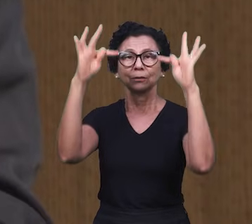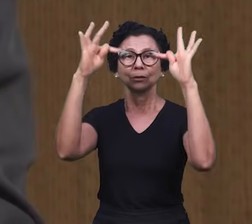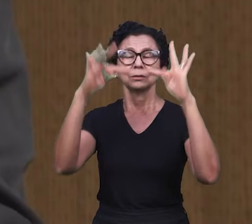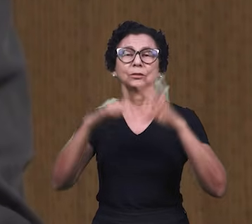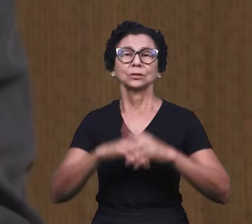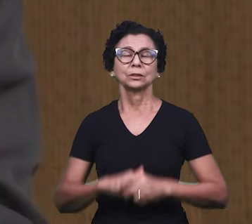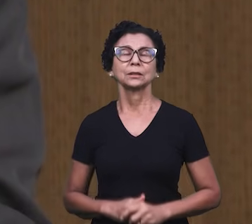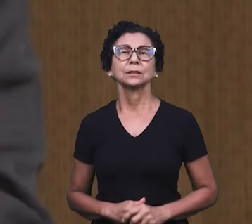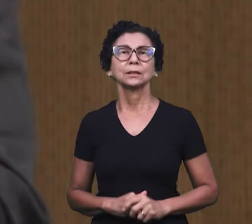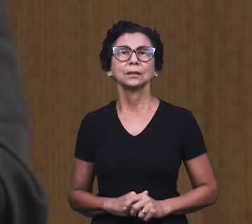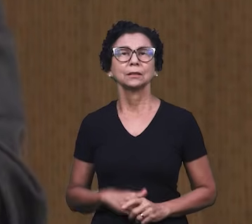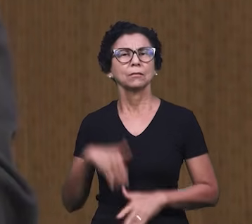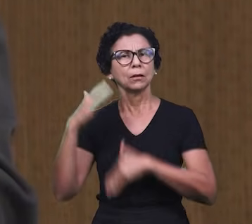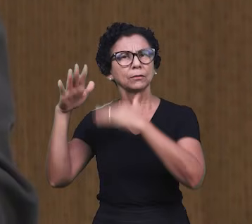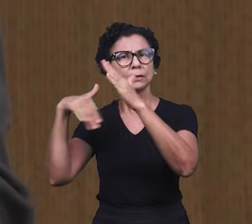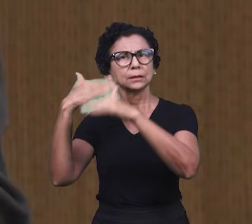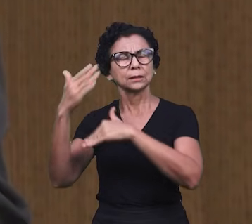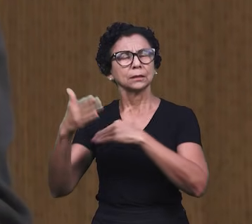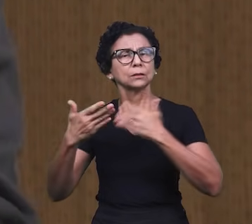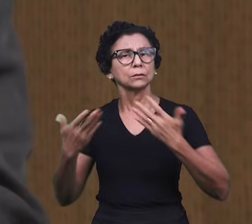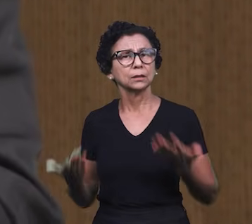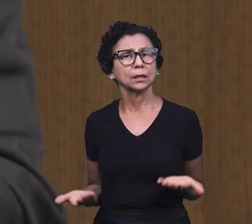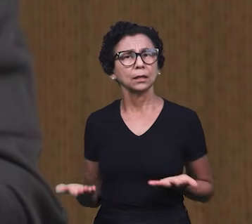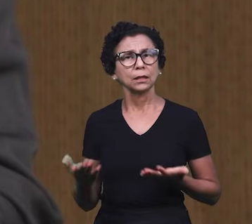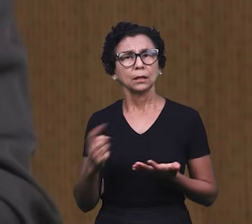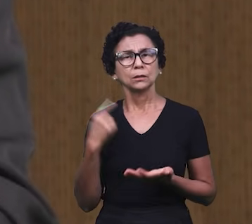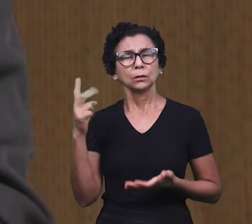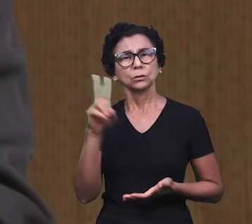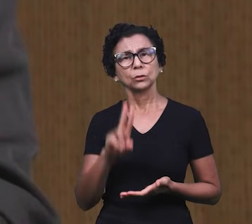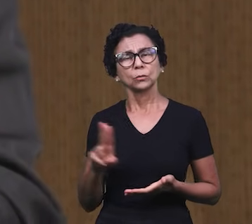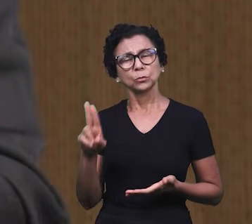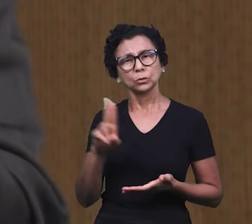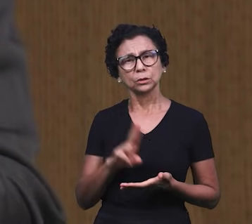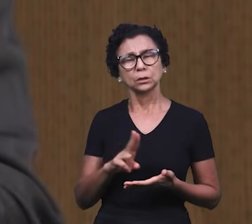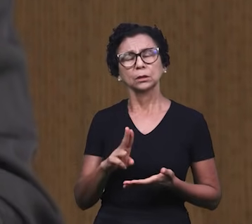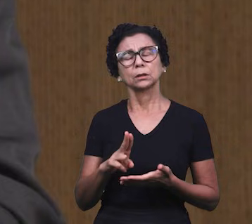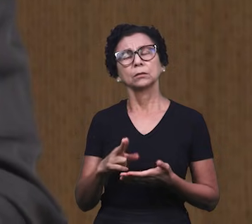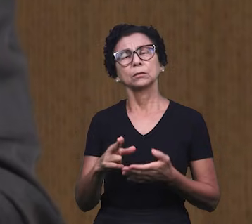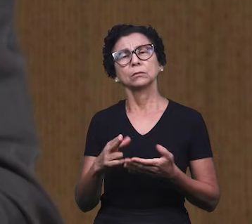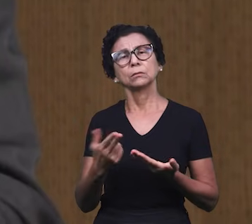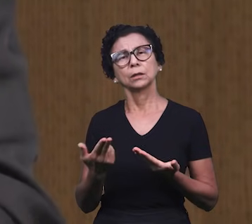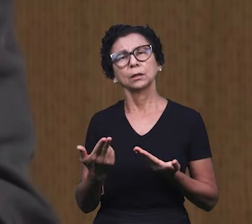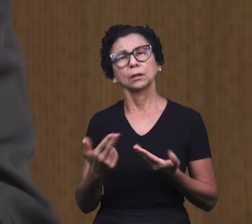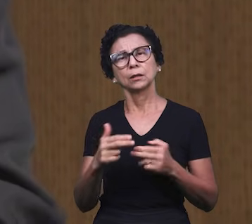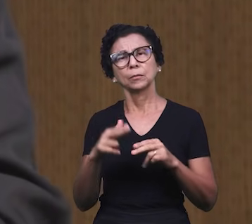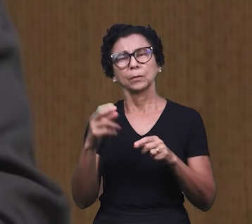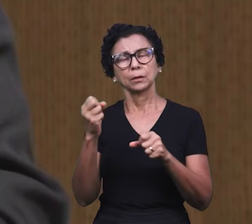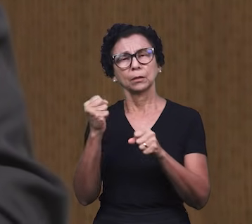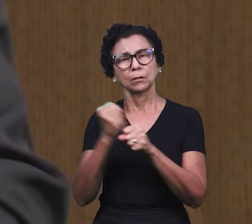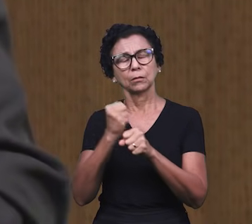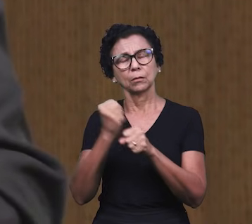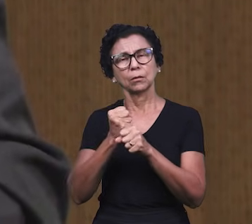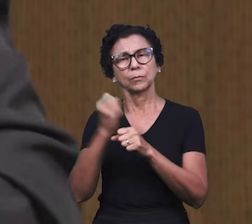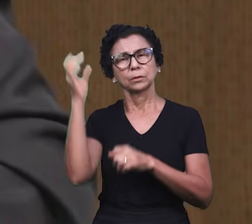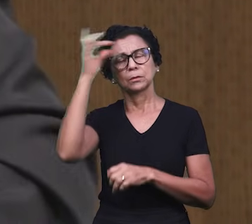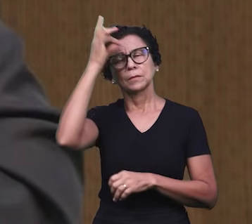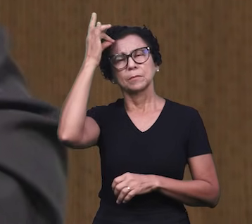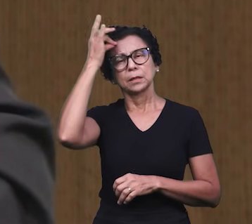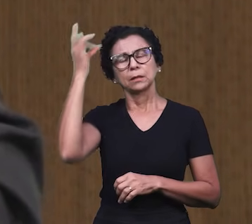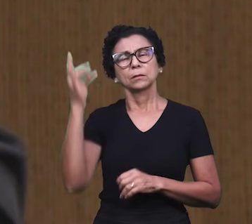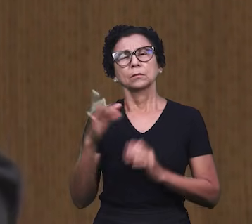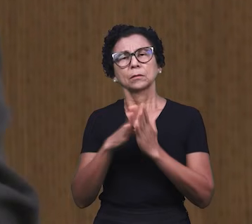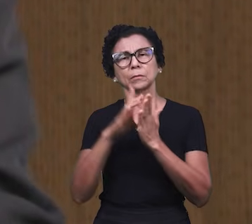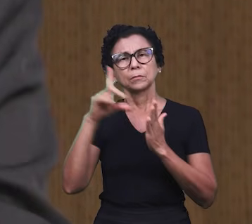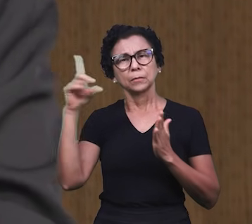no episódio passado, usando a nosso favor, né? De uma forma boa, para divulgar a doutrina, a palavra.